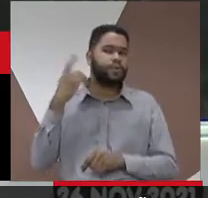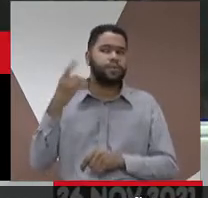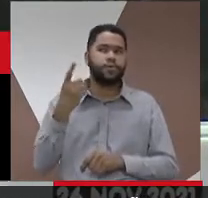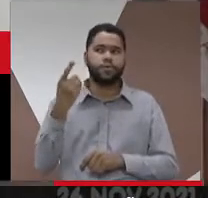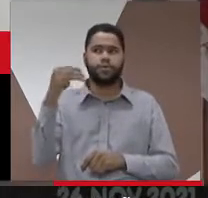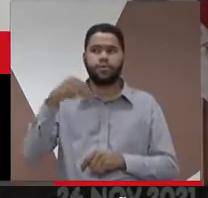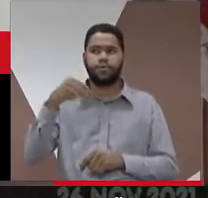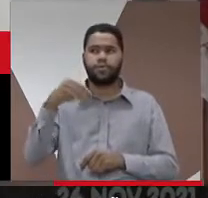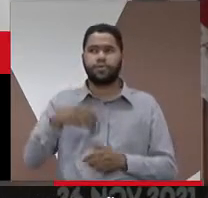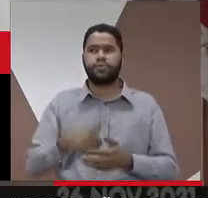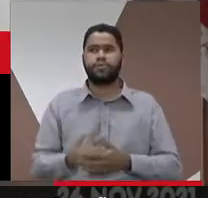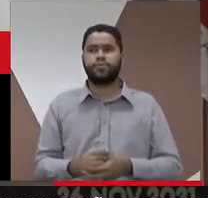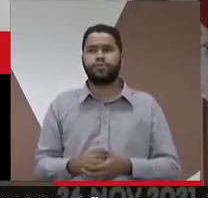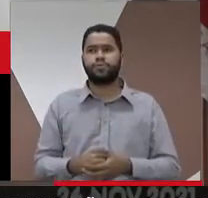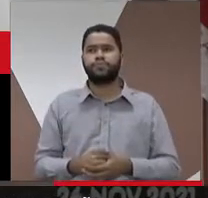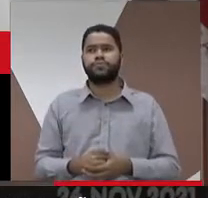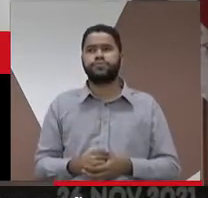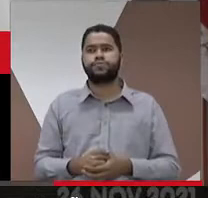minutinho.